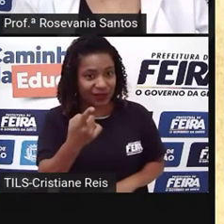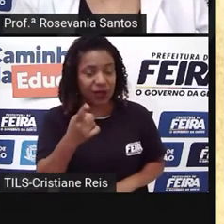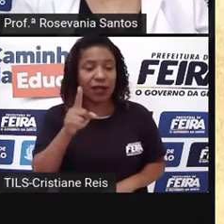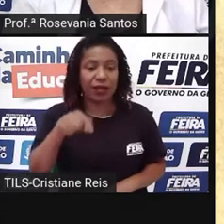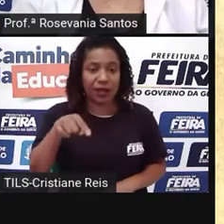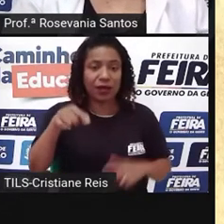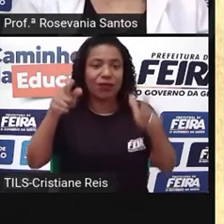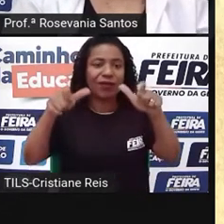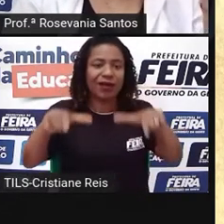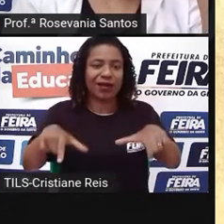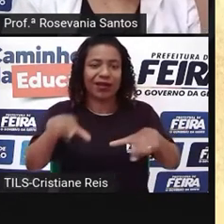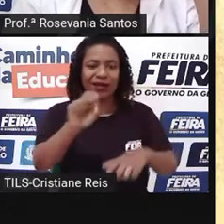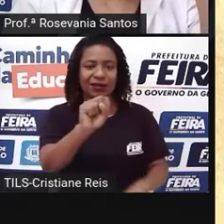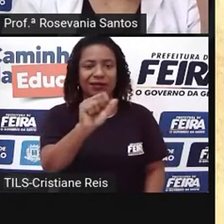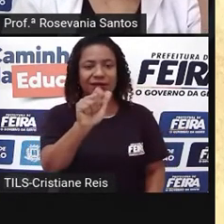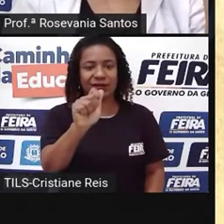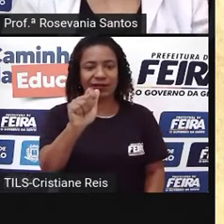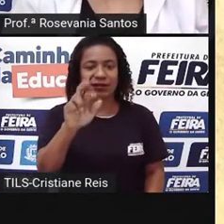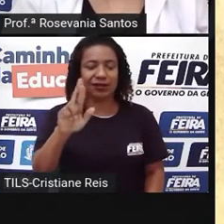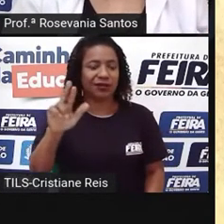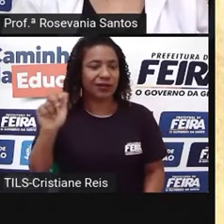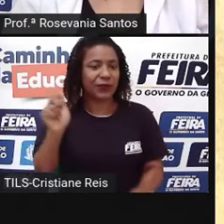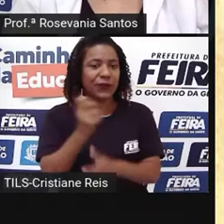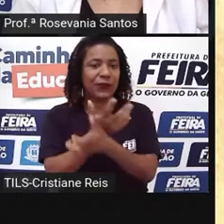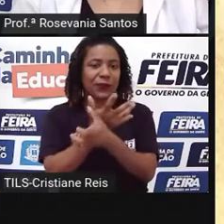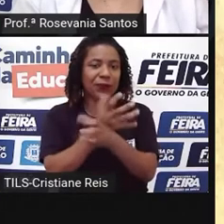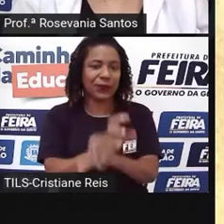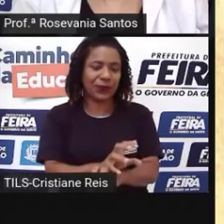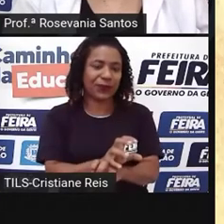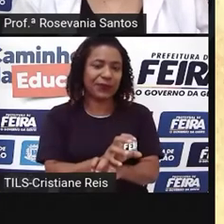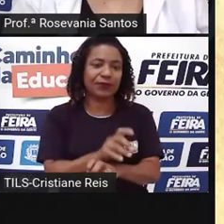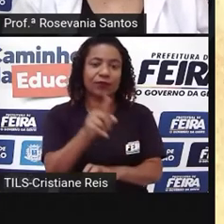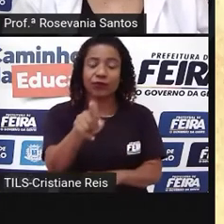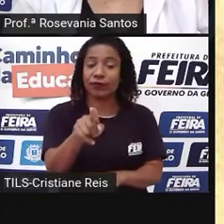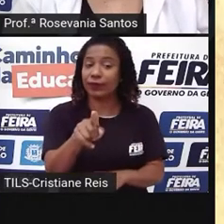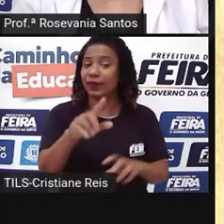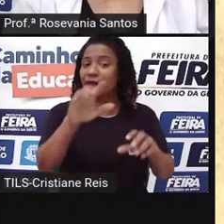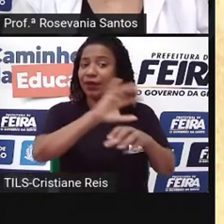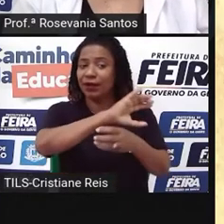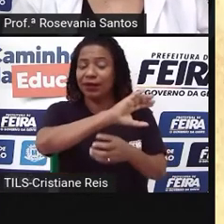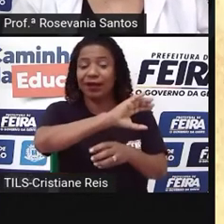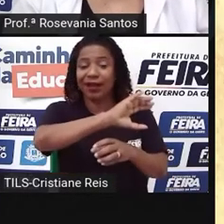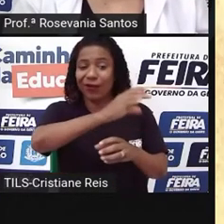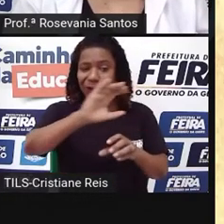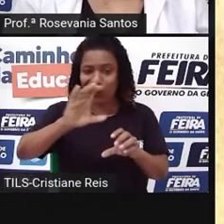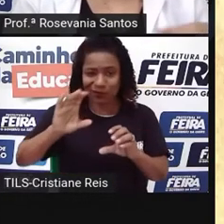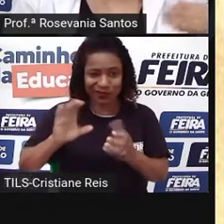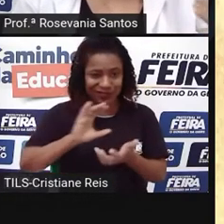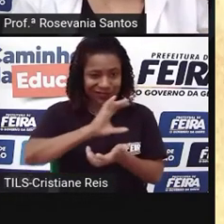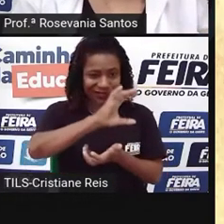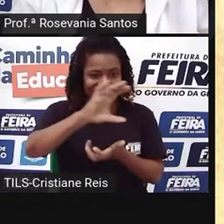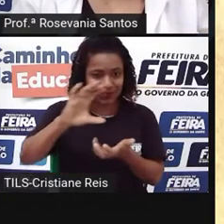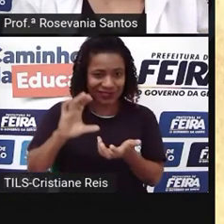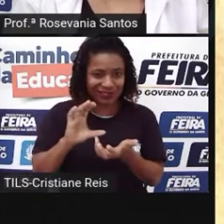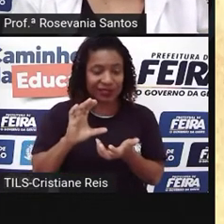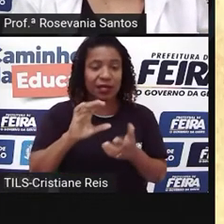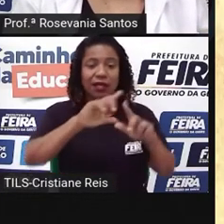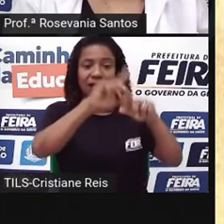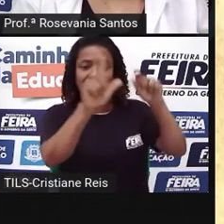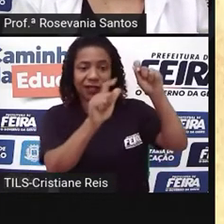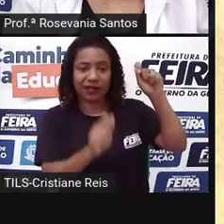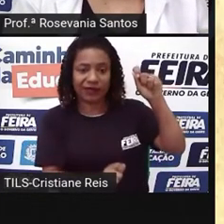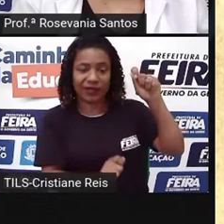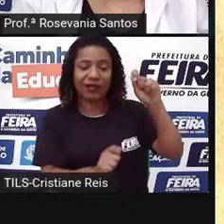Então, ele acaba dividindo o continente africano em duas regiões. Essa é claro que a gente tem